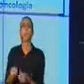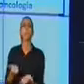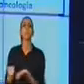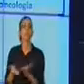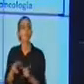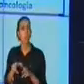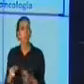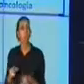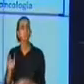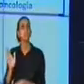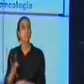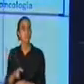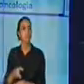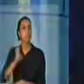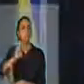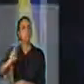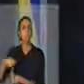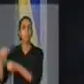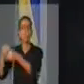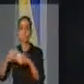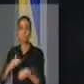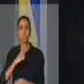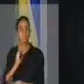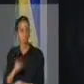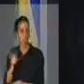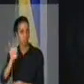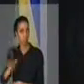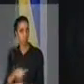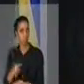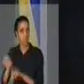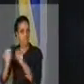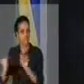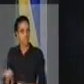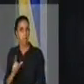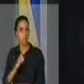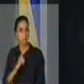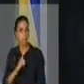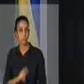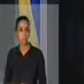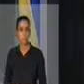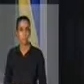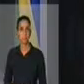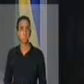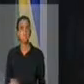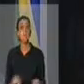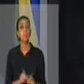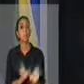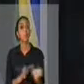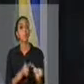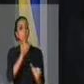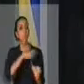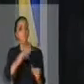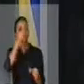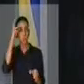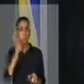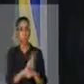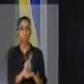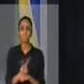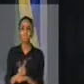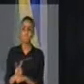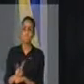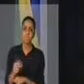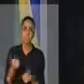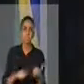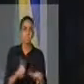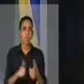esse sistema. Né? E nós temos uma comissão de monitoramento e avaliação do